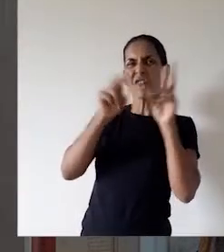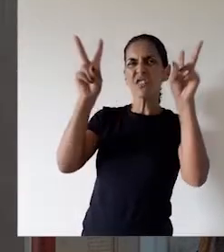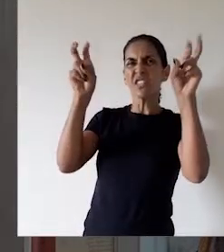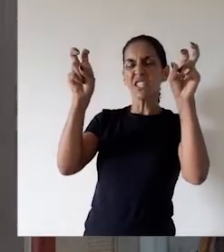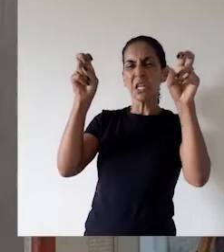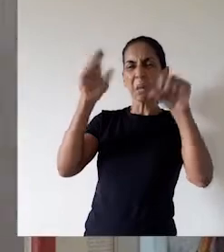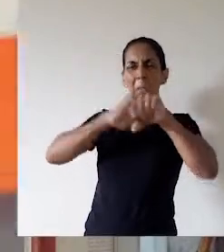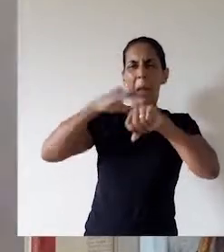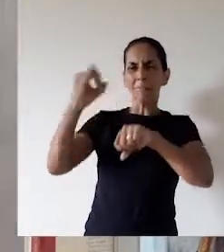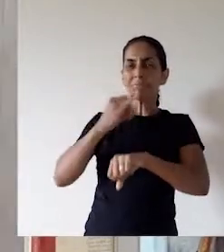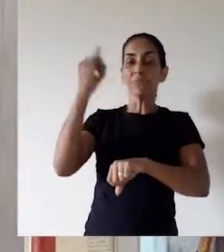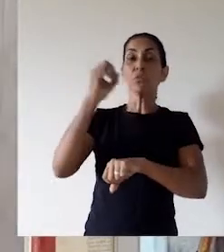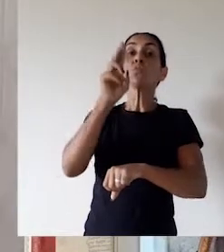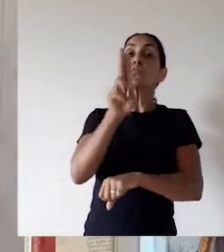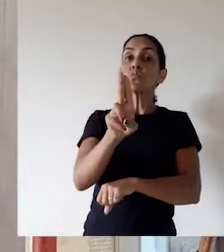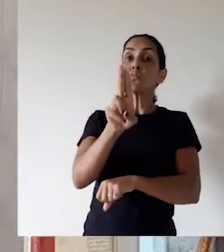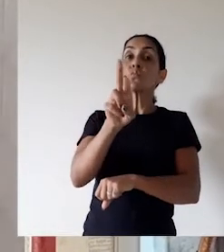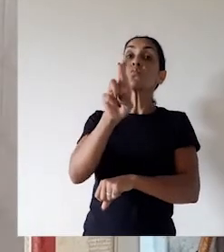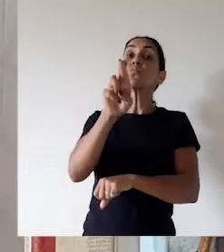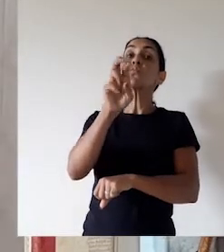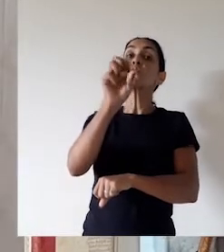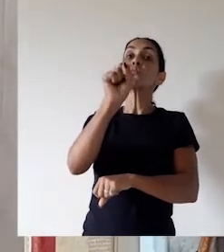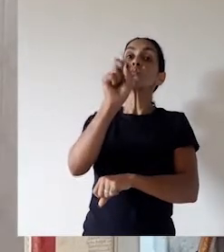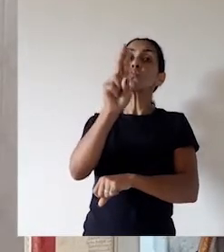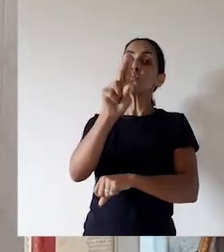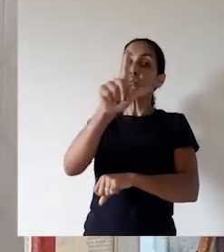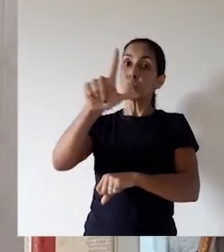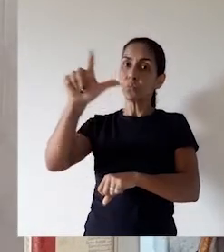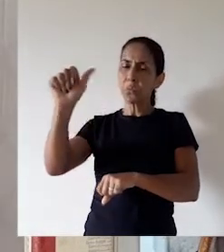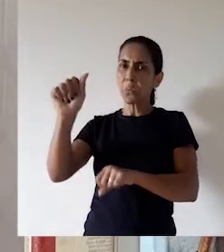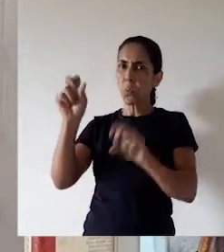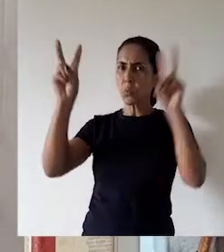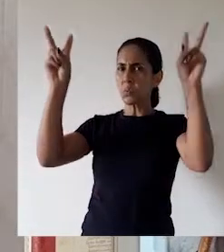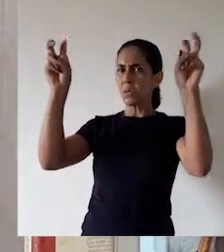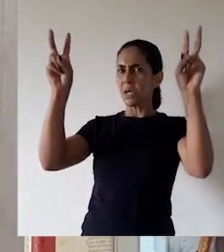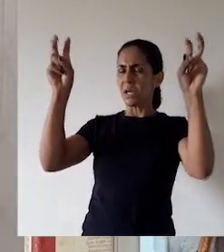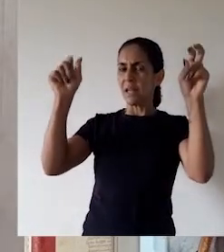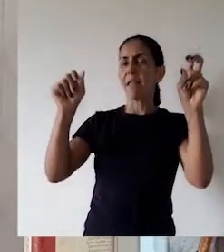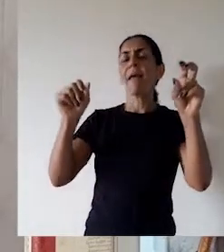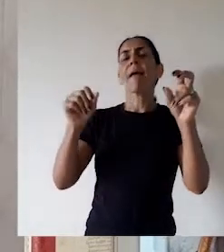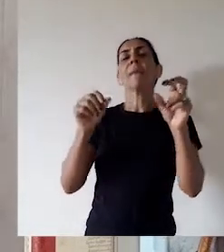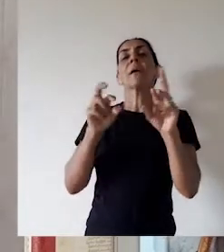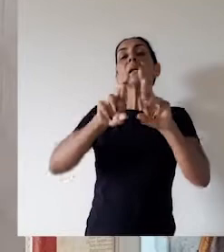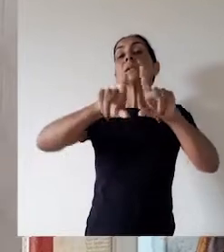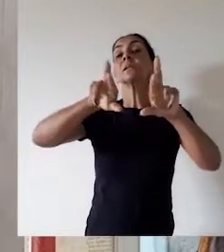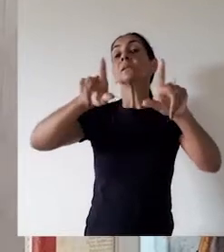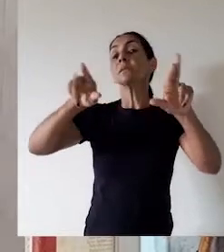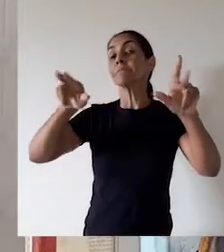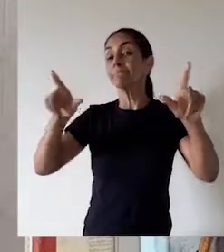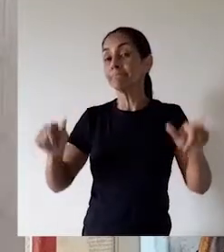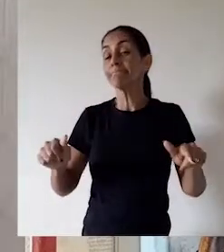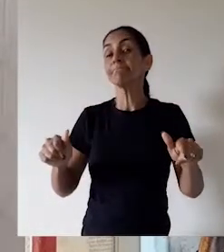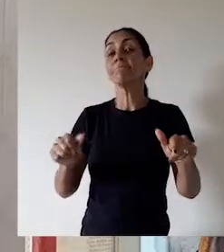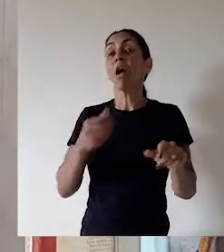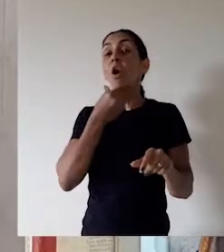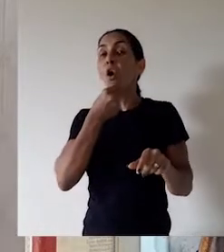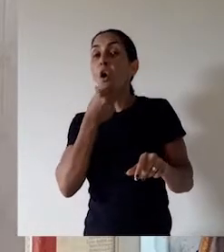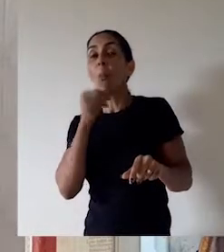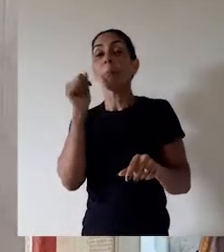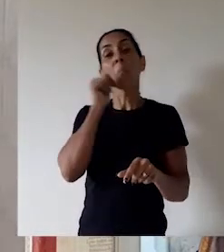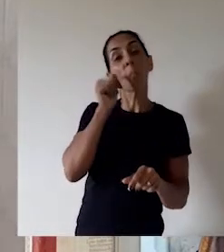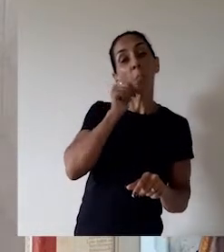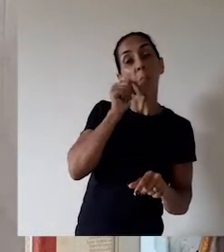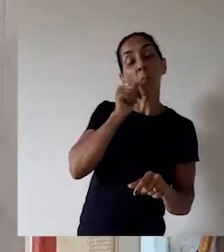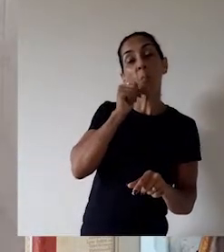Úrsula. Úrsula traz diversas críticas a respeito de questões de gênero, de classes sociais e de raça. E o que foi mais inovador